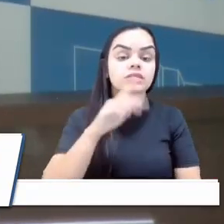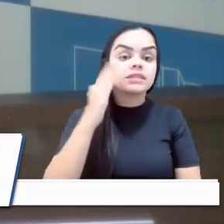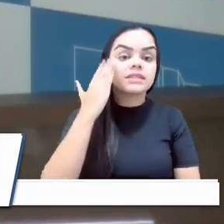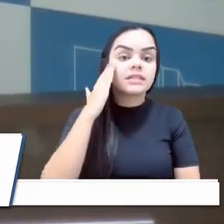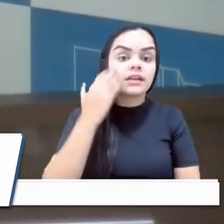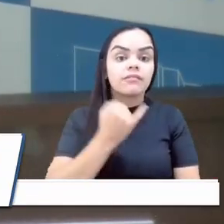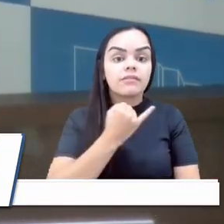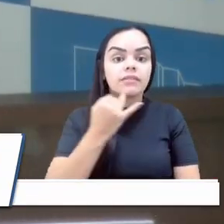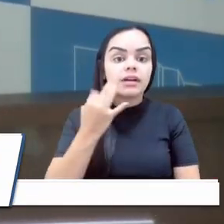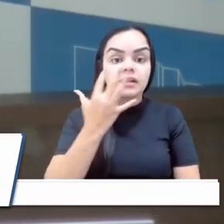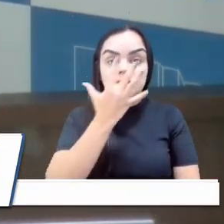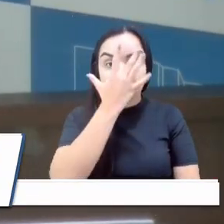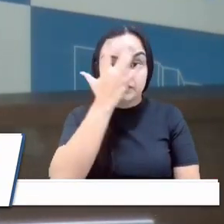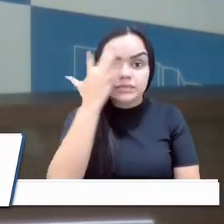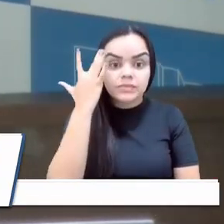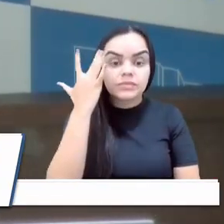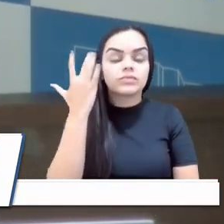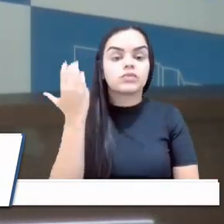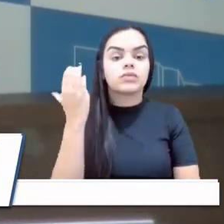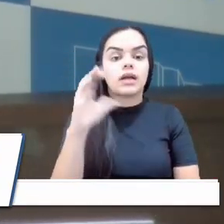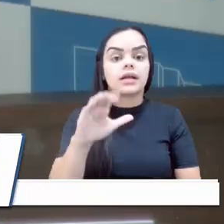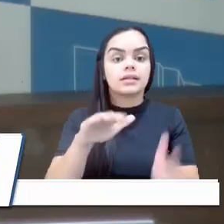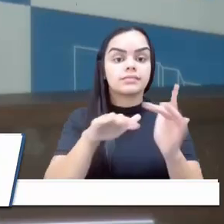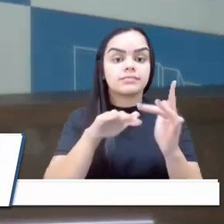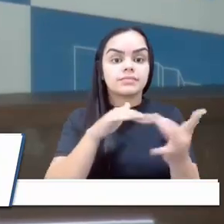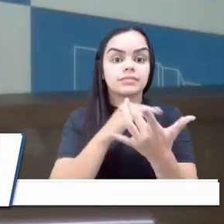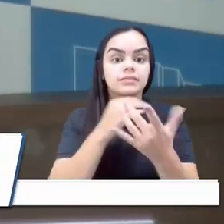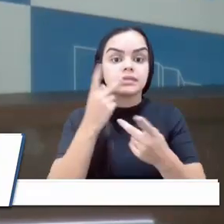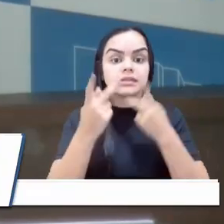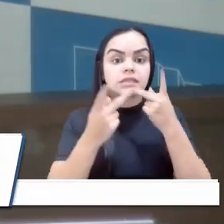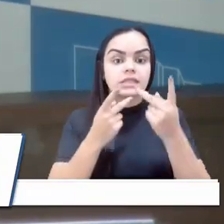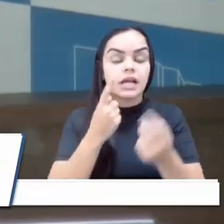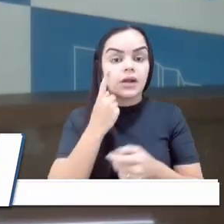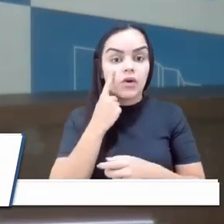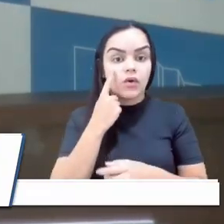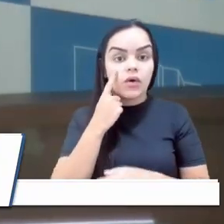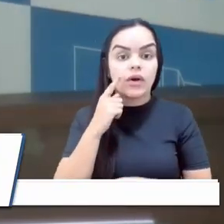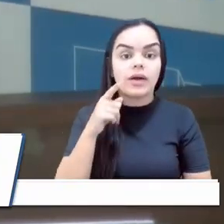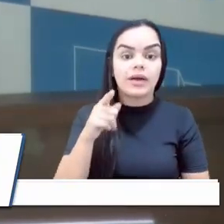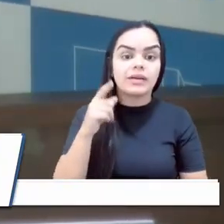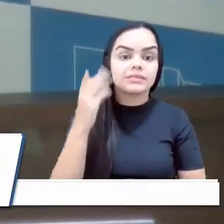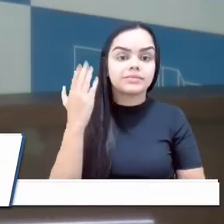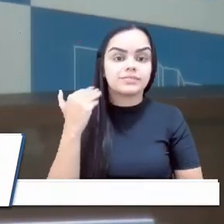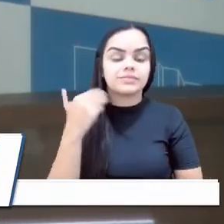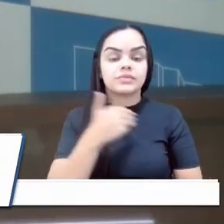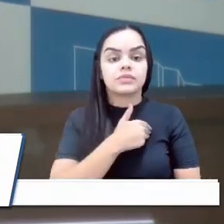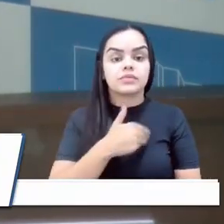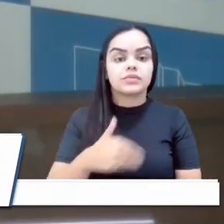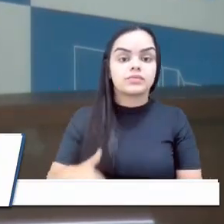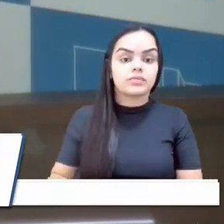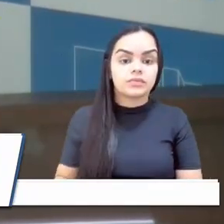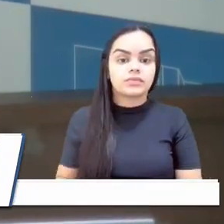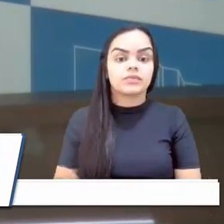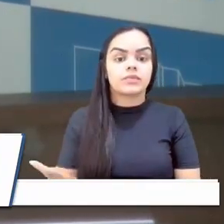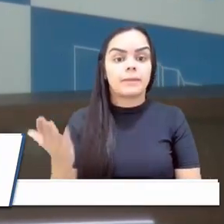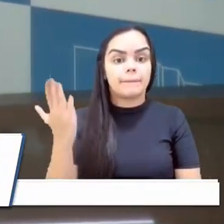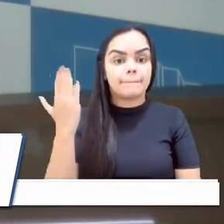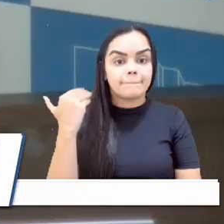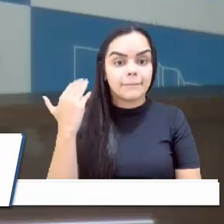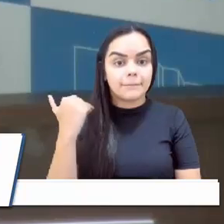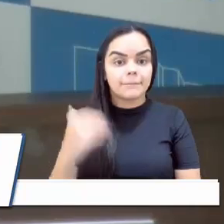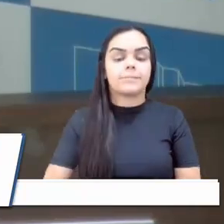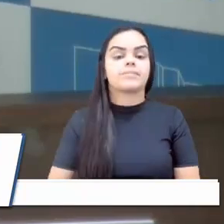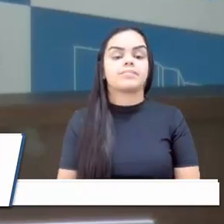pessoas foram nas minhas redes sociais e falaram: ah, isso aí foi da época do governo passado, né, do governo